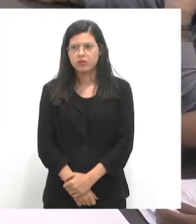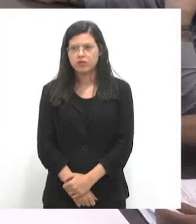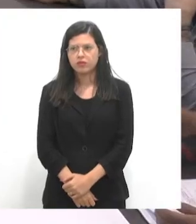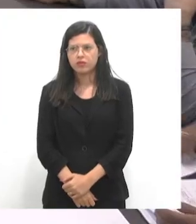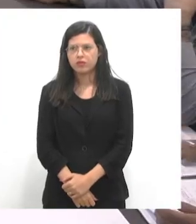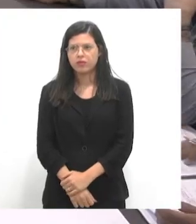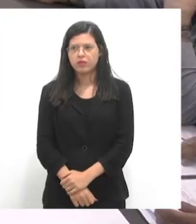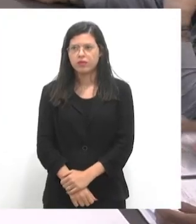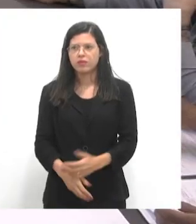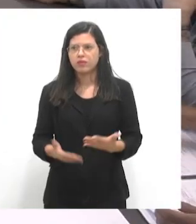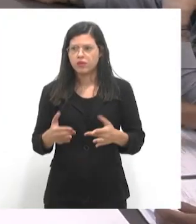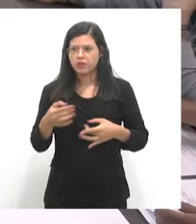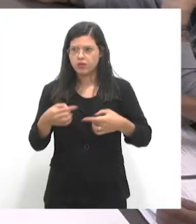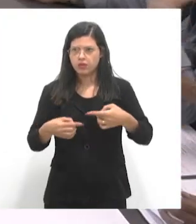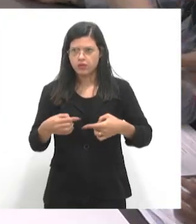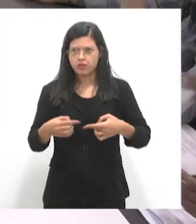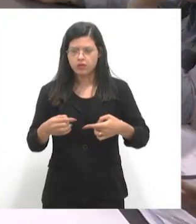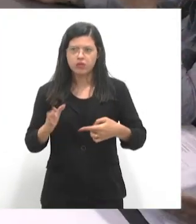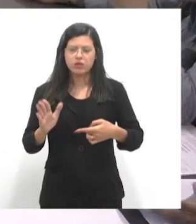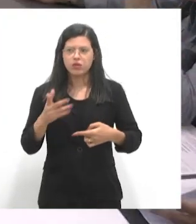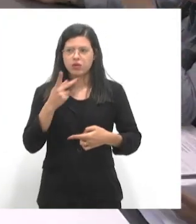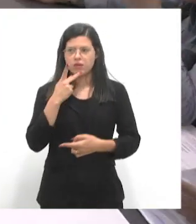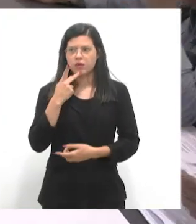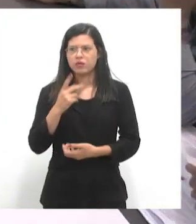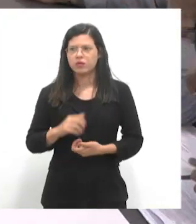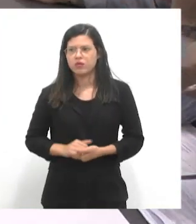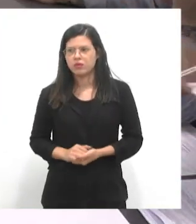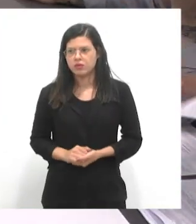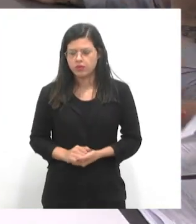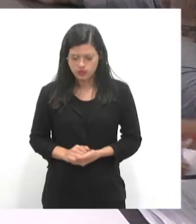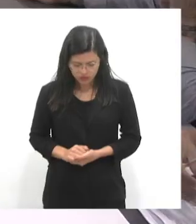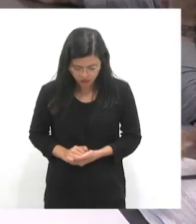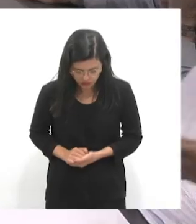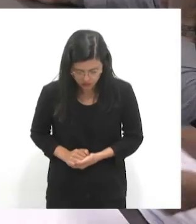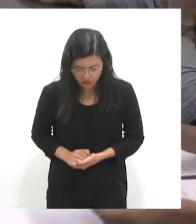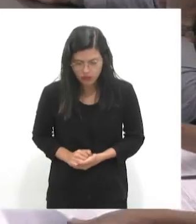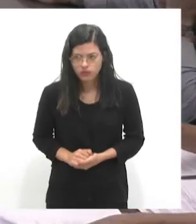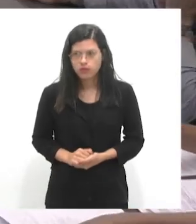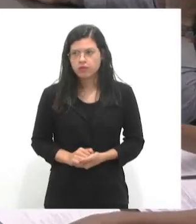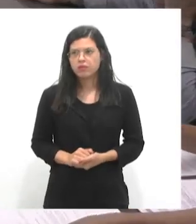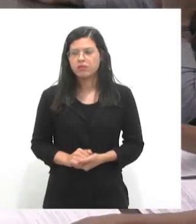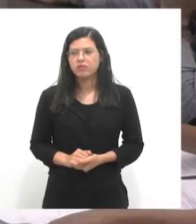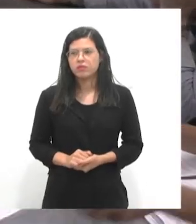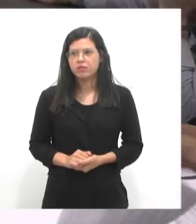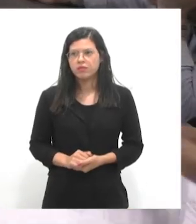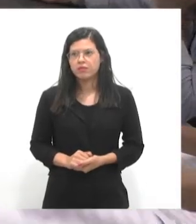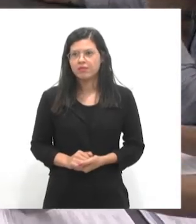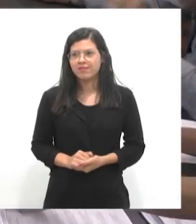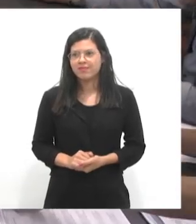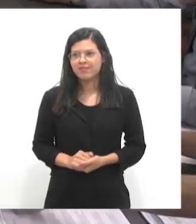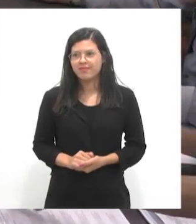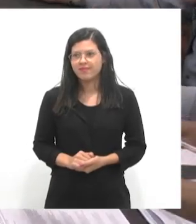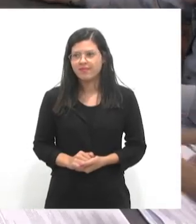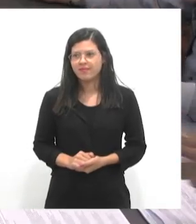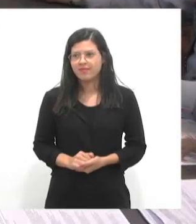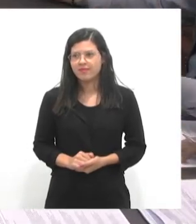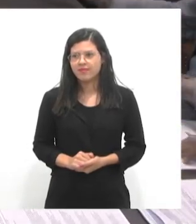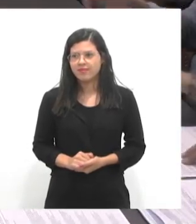não havendo quem queira discutir... já foi declaração essa, né? Passo, então... Já foi proclamado o resultado. Passo ao 30 da pauta. Projeto